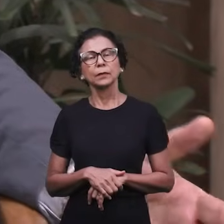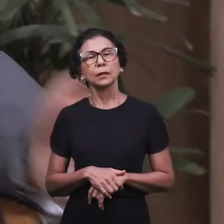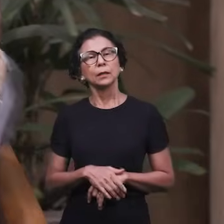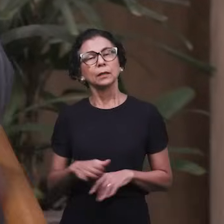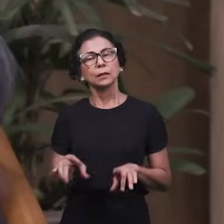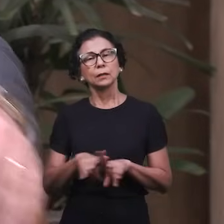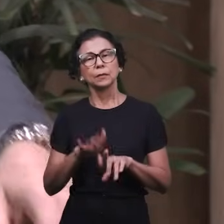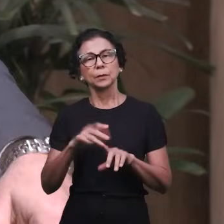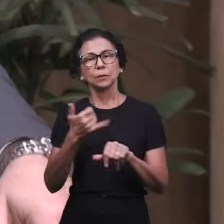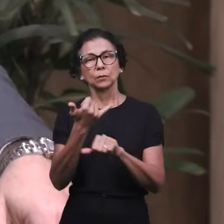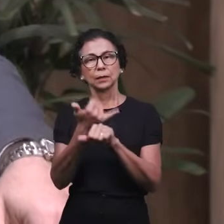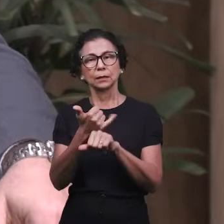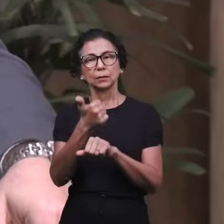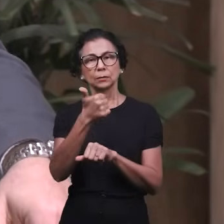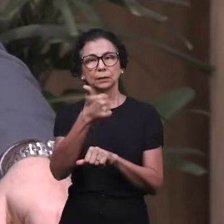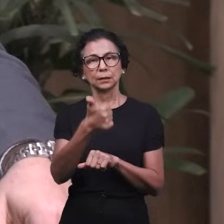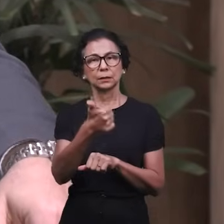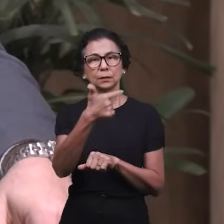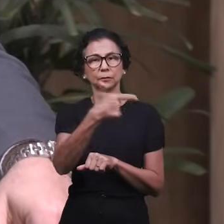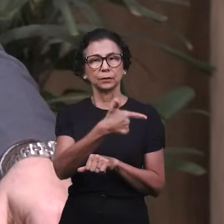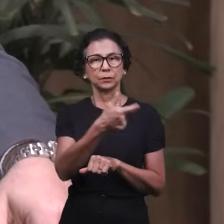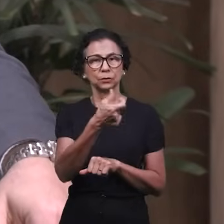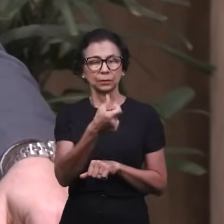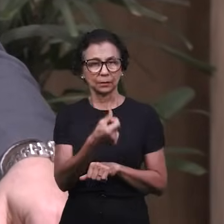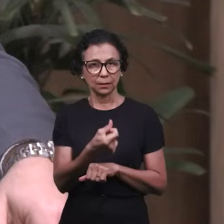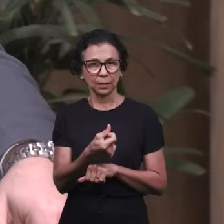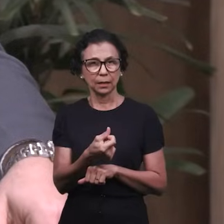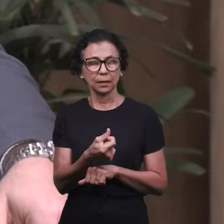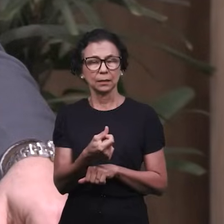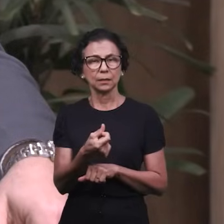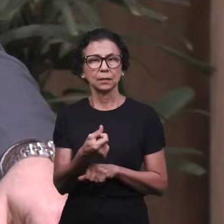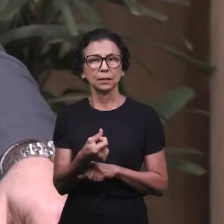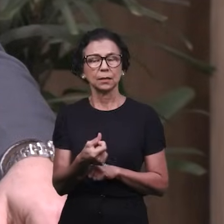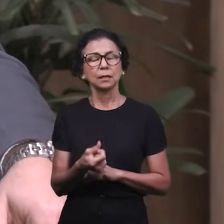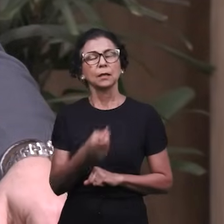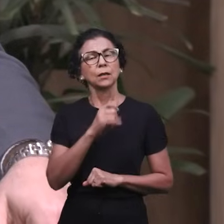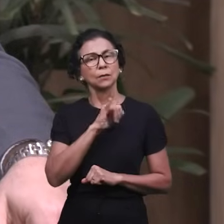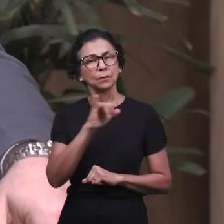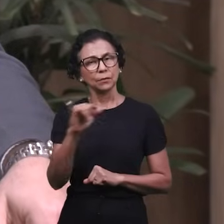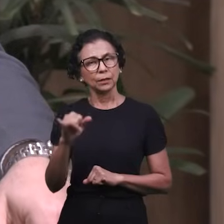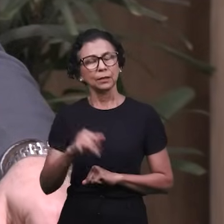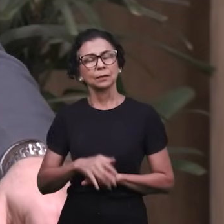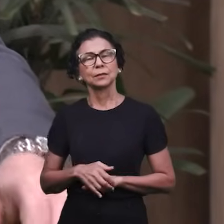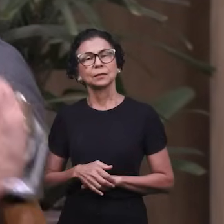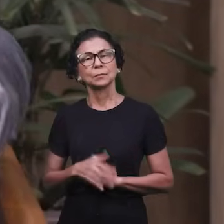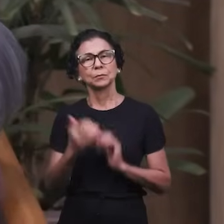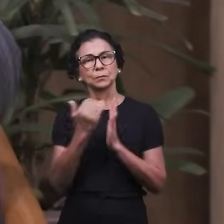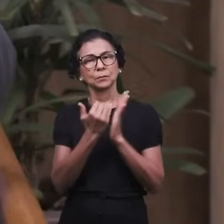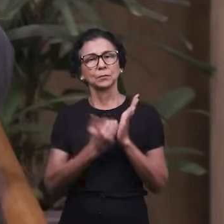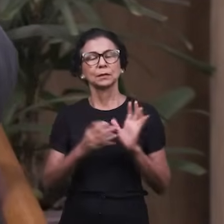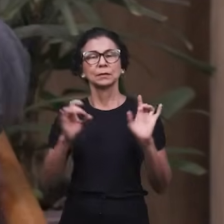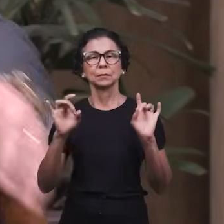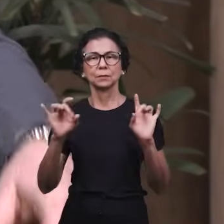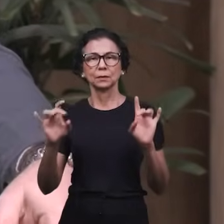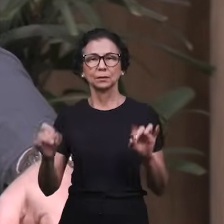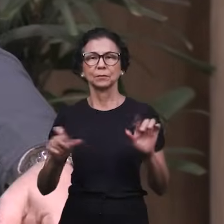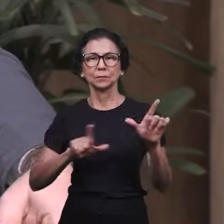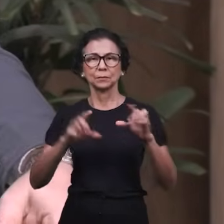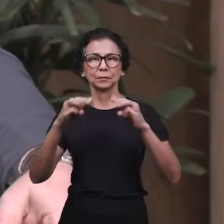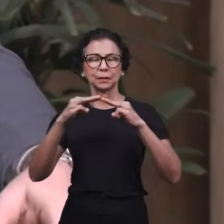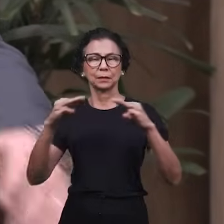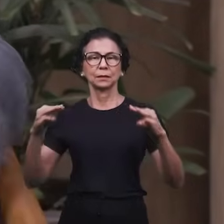canal 126, comente com outras pessoas que você conhece dessa programação especial da Igreja Cristã Maranata, tá bom? Do canal da TV